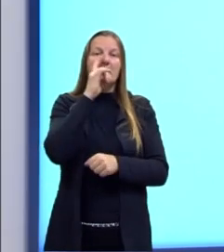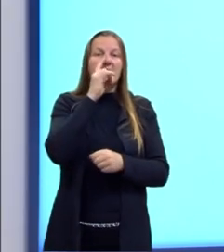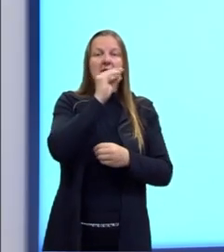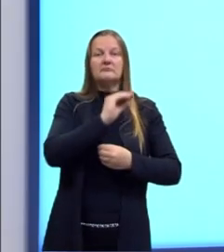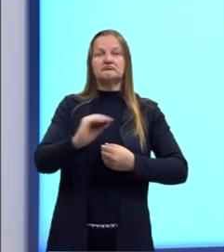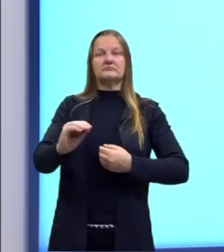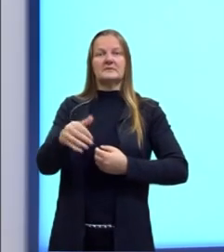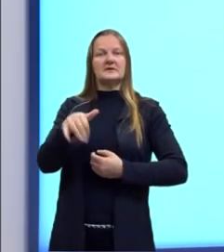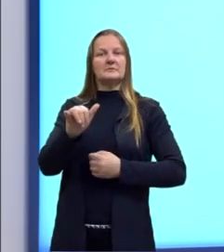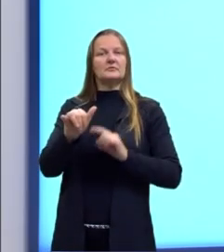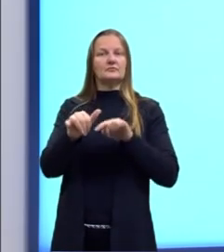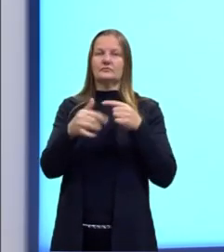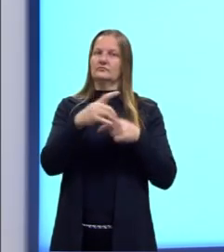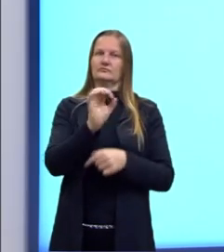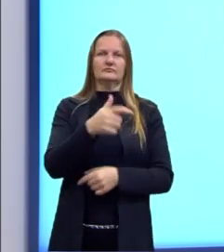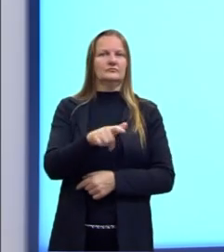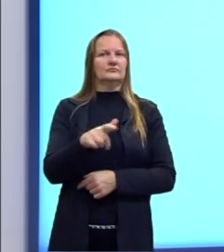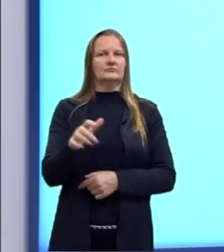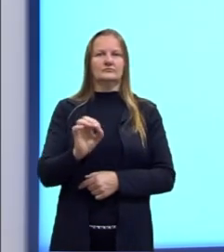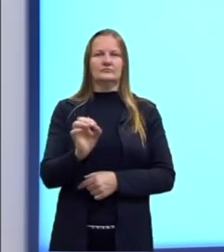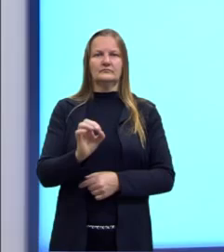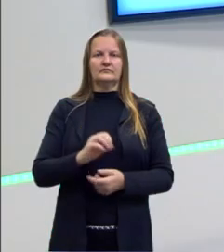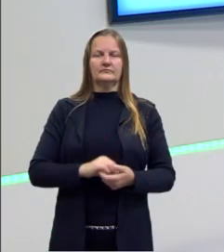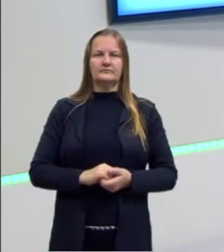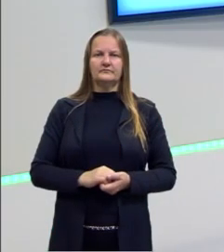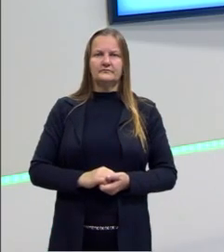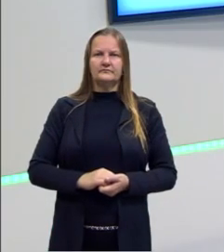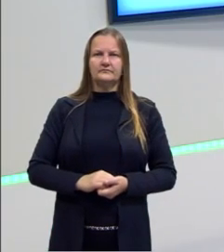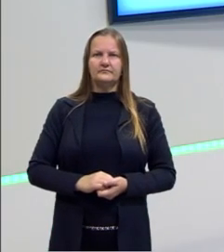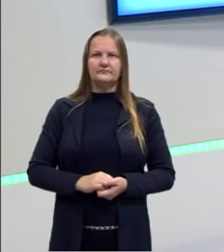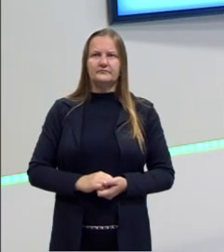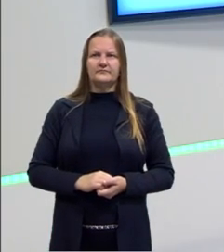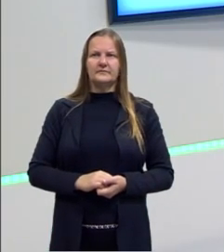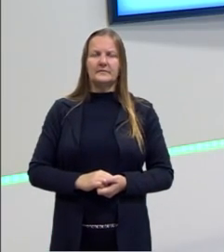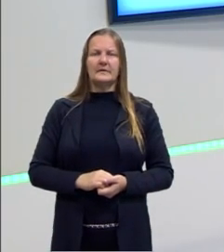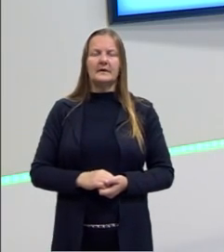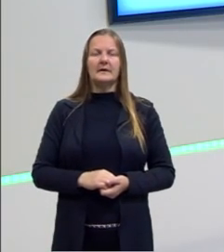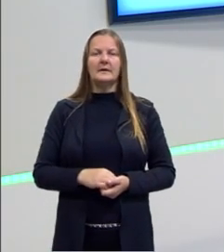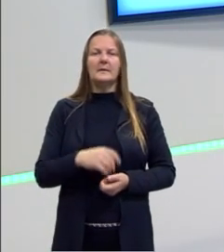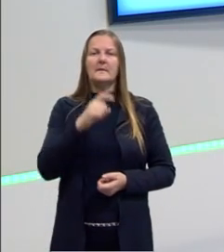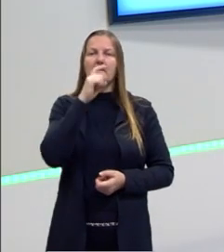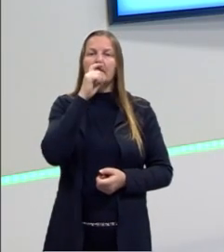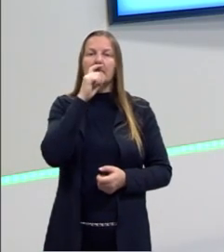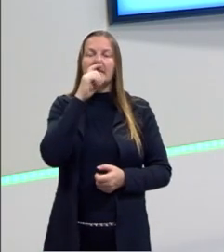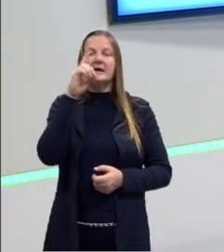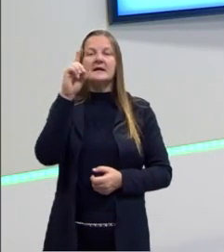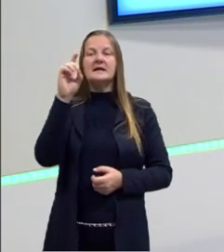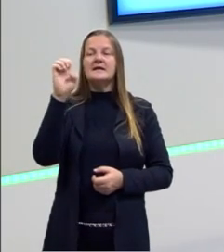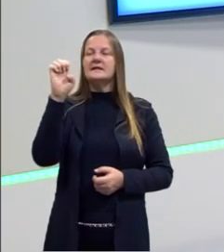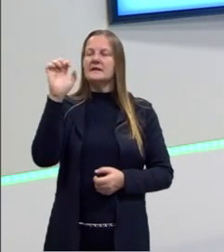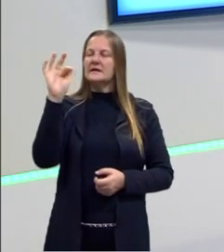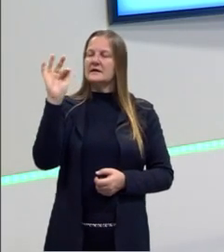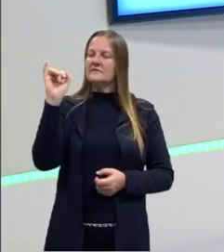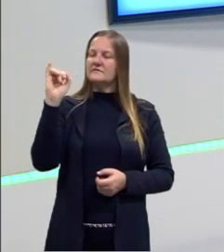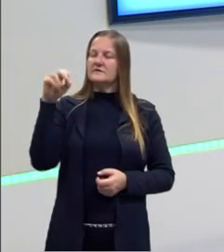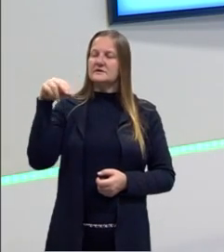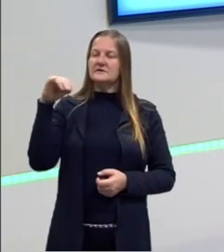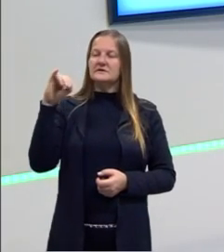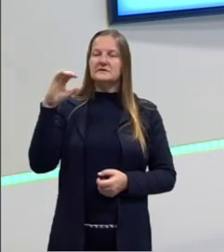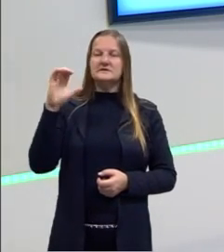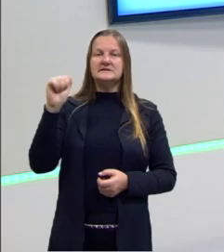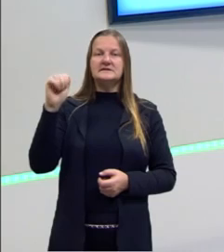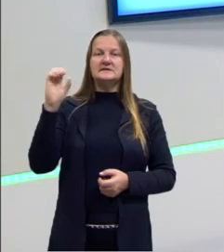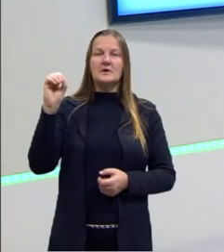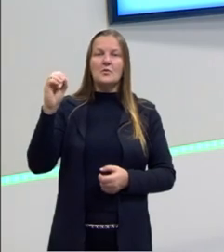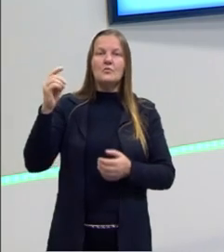mãe a caracterizar o sexo né lá porque a mãe só tem um X quem